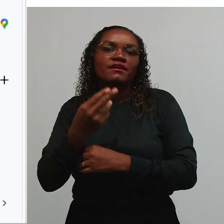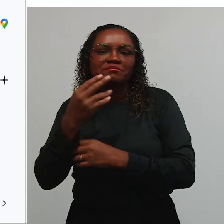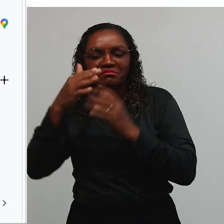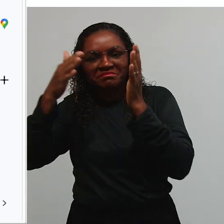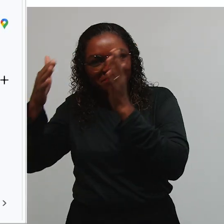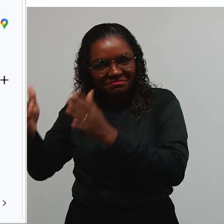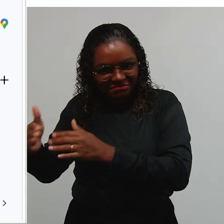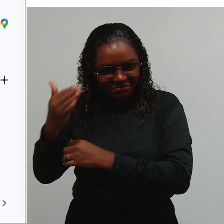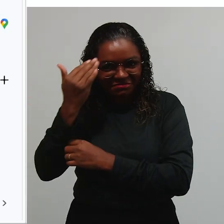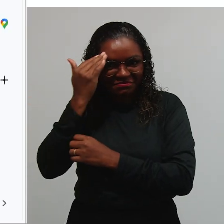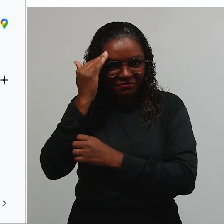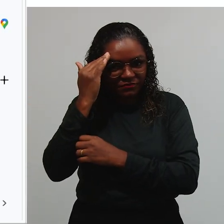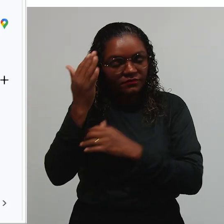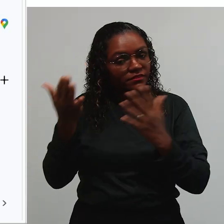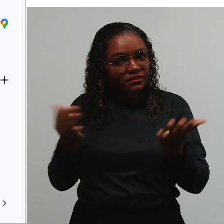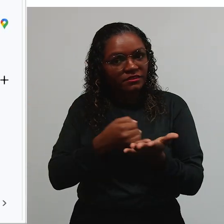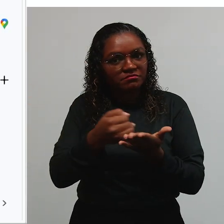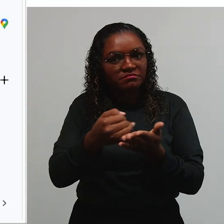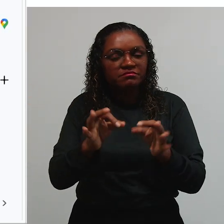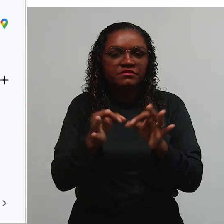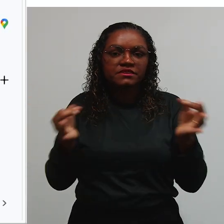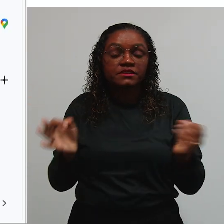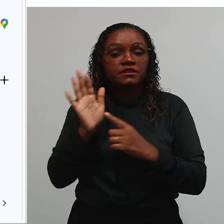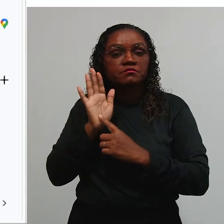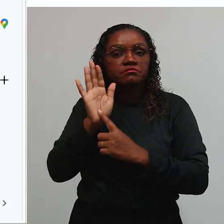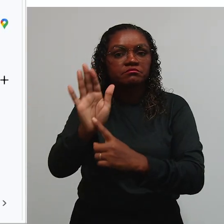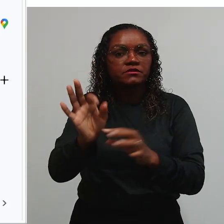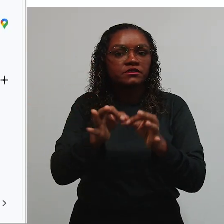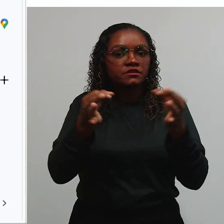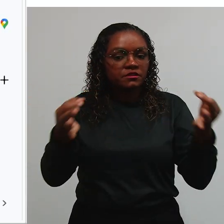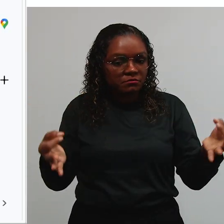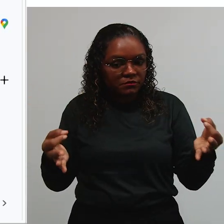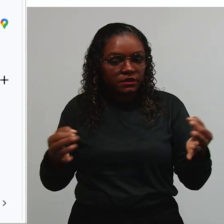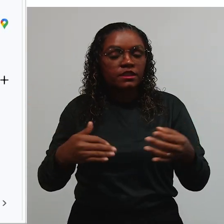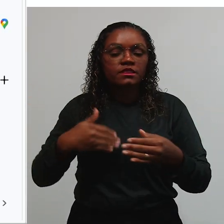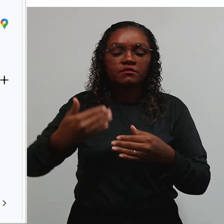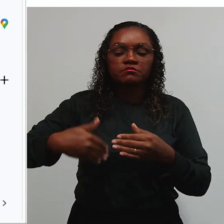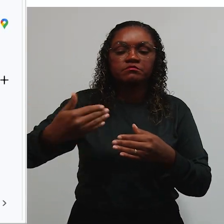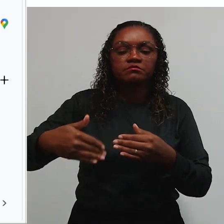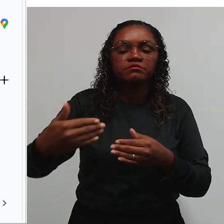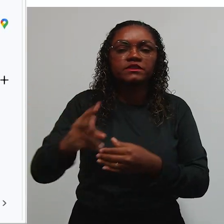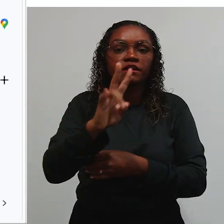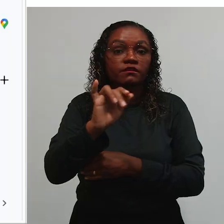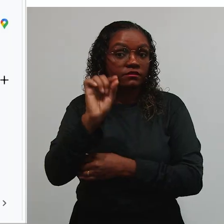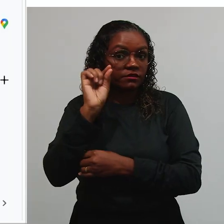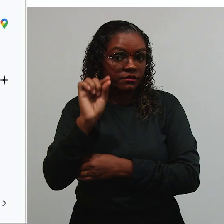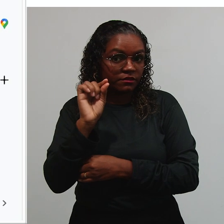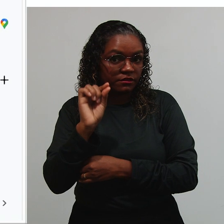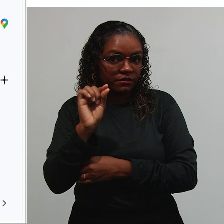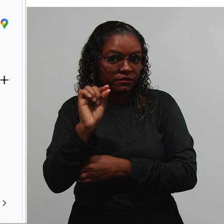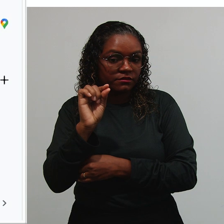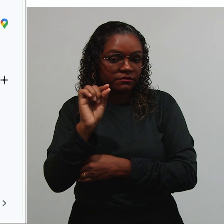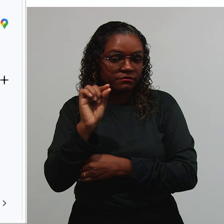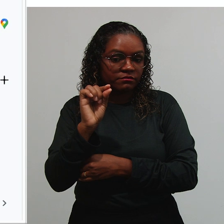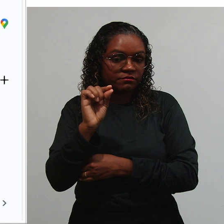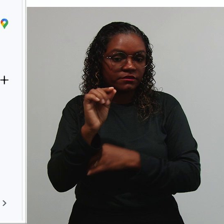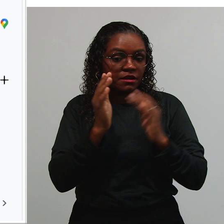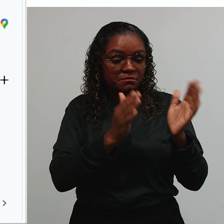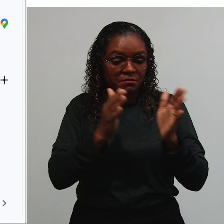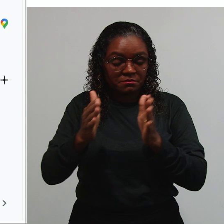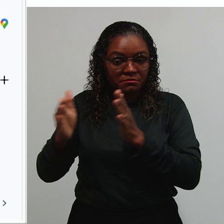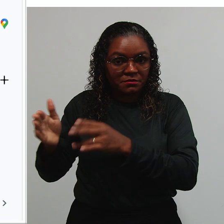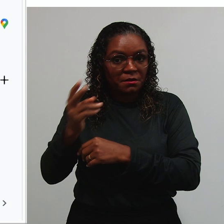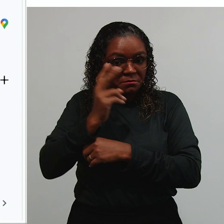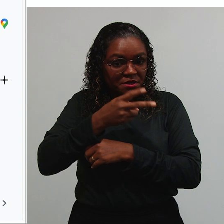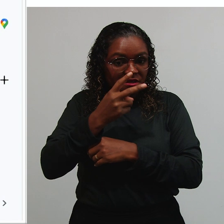Cristina. Pronto, essa é a introdução, é uma apresentação. Na sequência, você vai ter as sessões